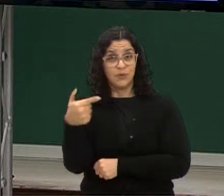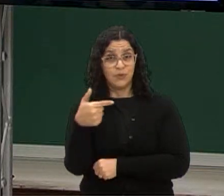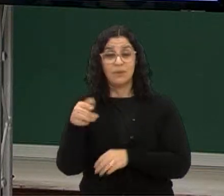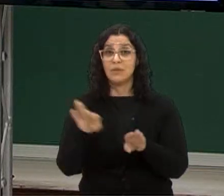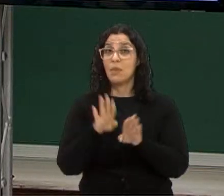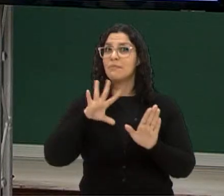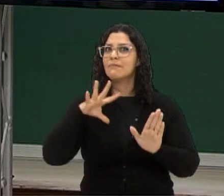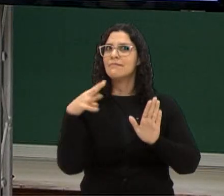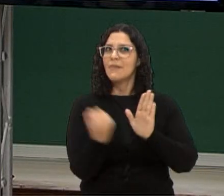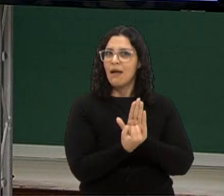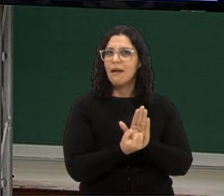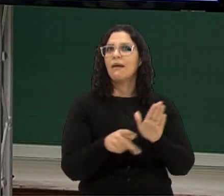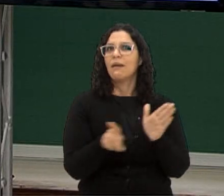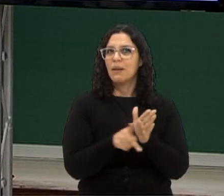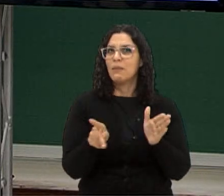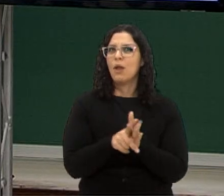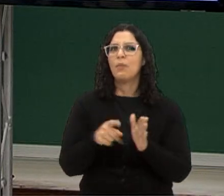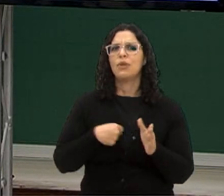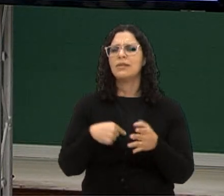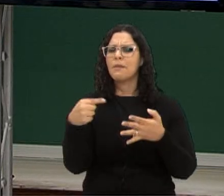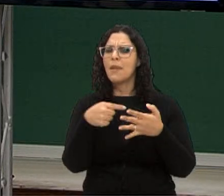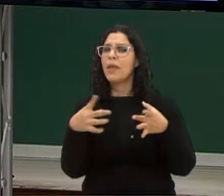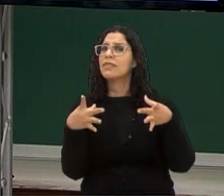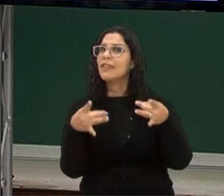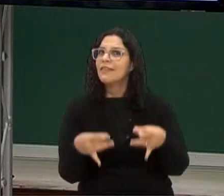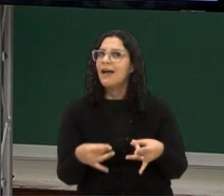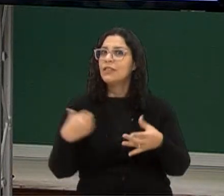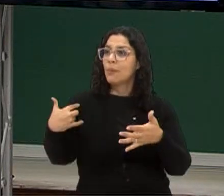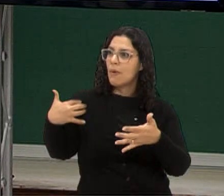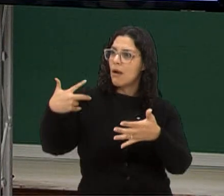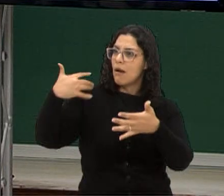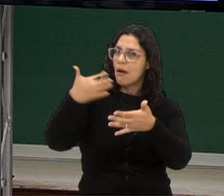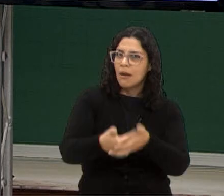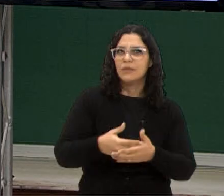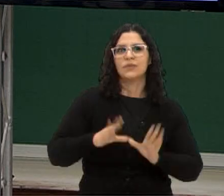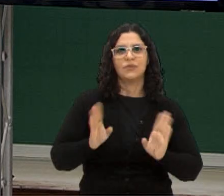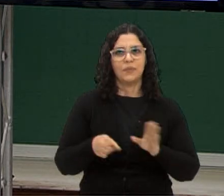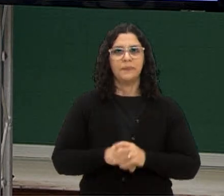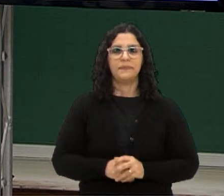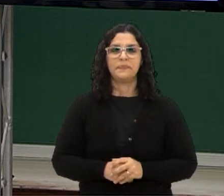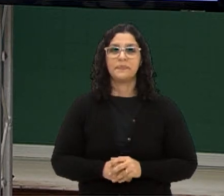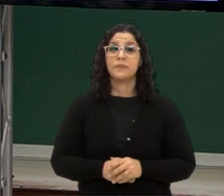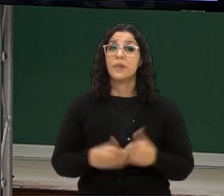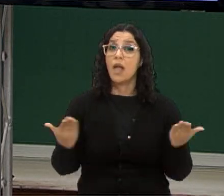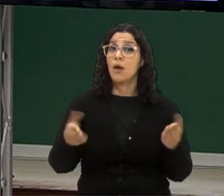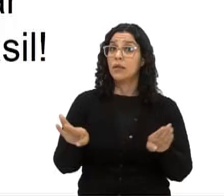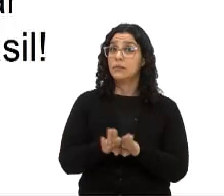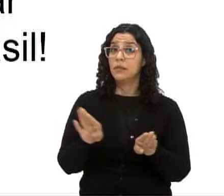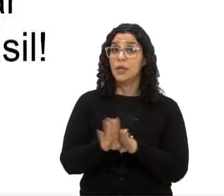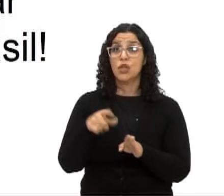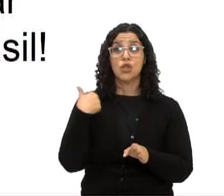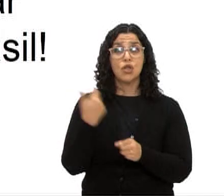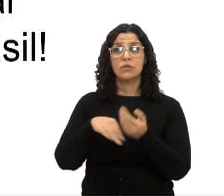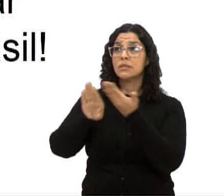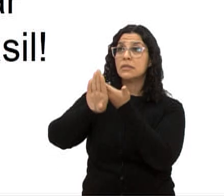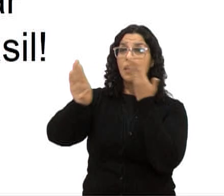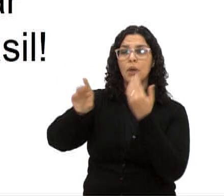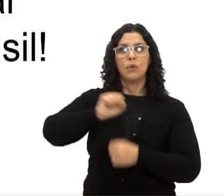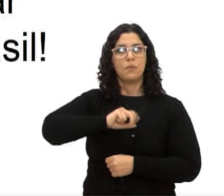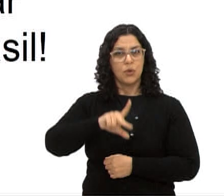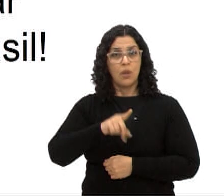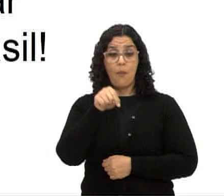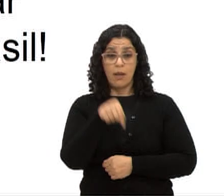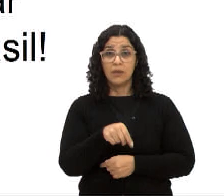foram marcos, foram situações pontuais dentro de um conjunto muito maior. Embora o rompimento político com